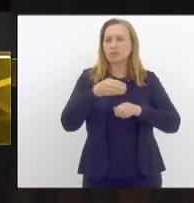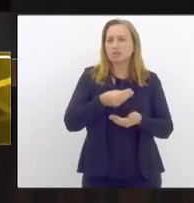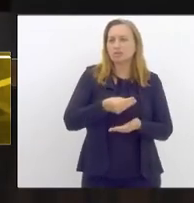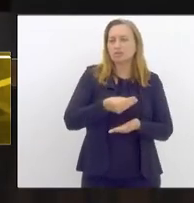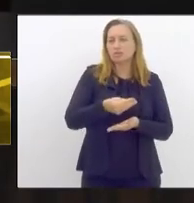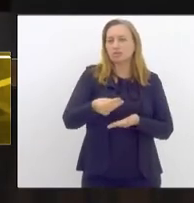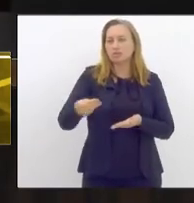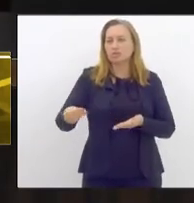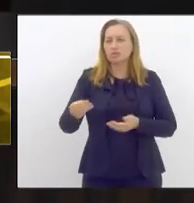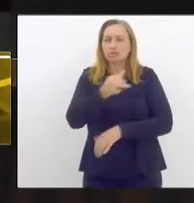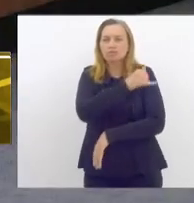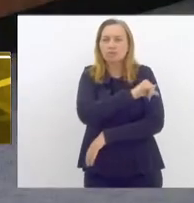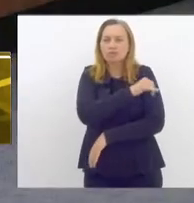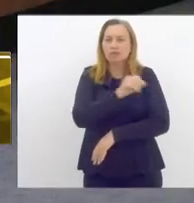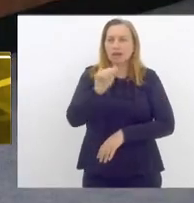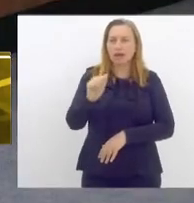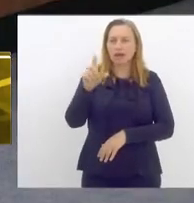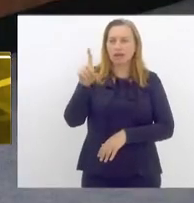Janeiro